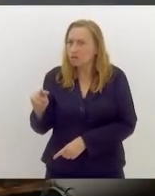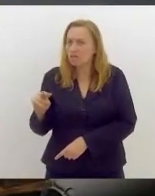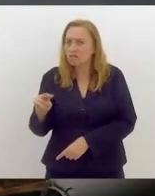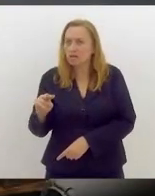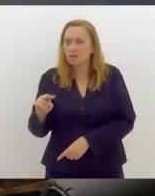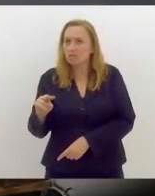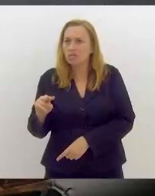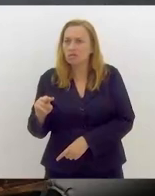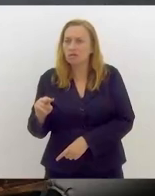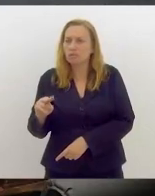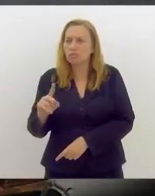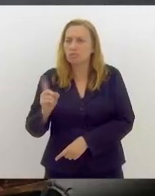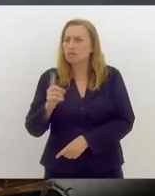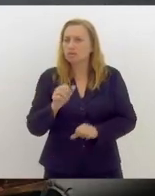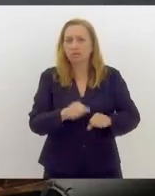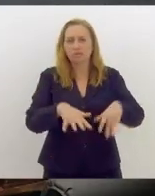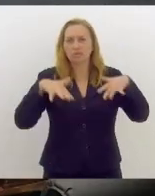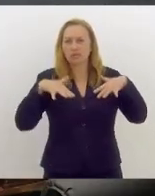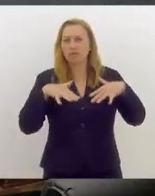ela tá aqui